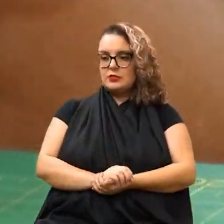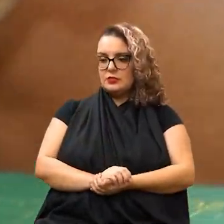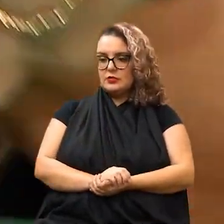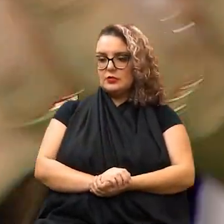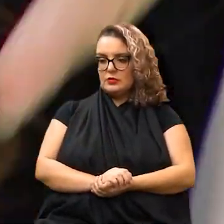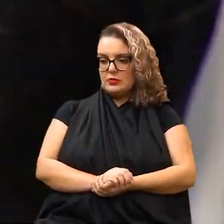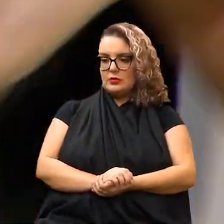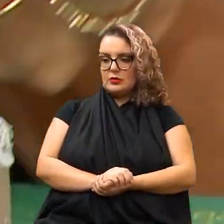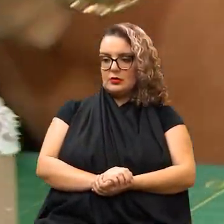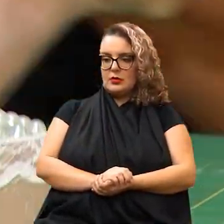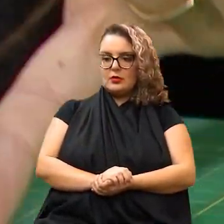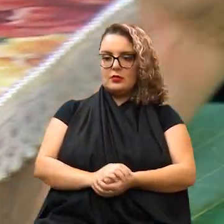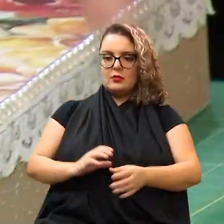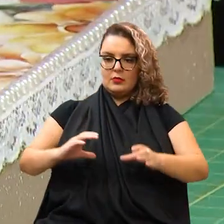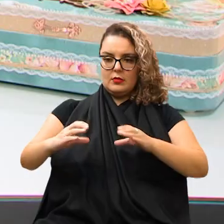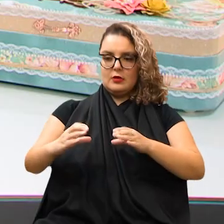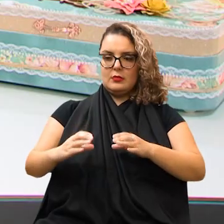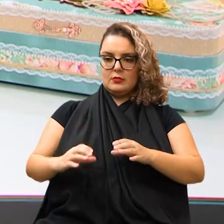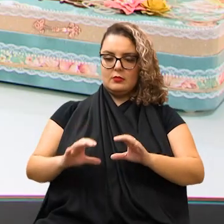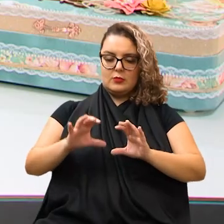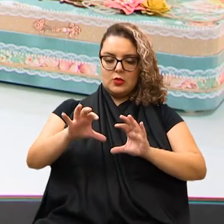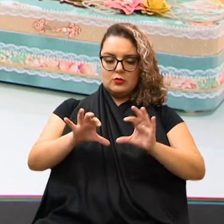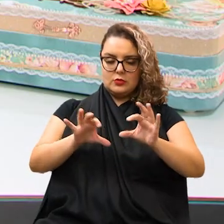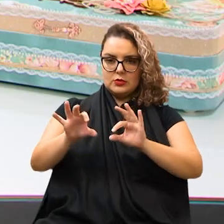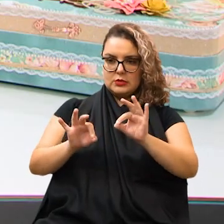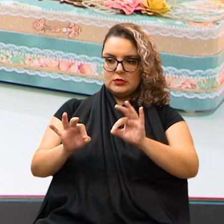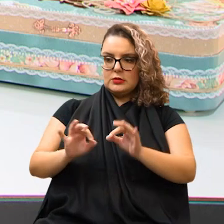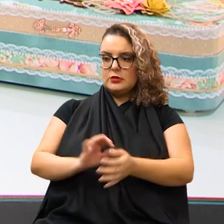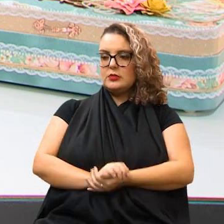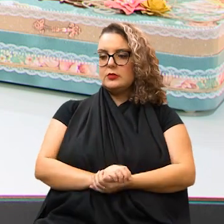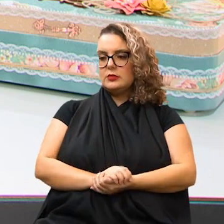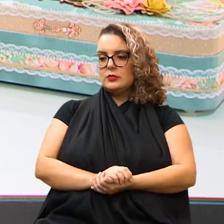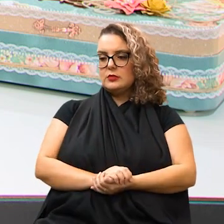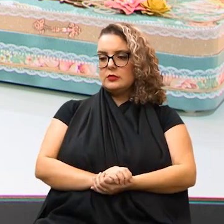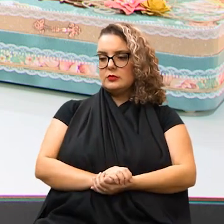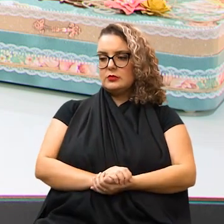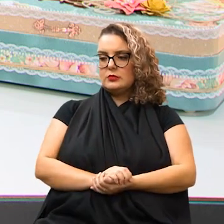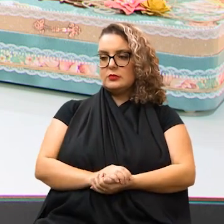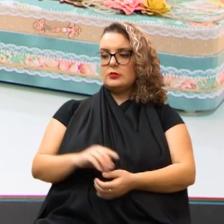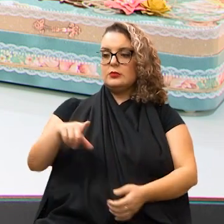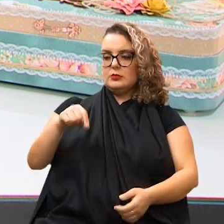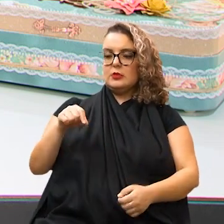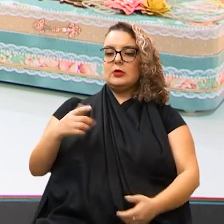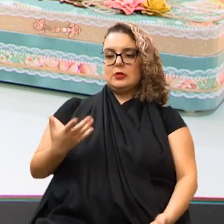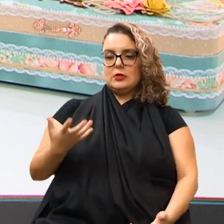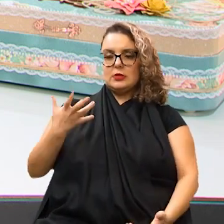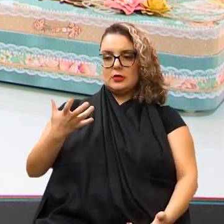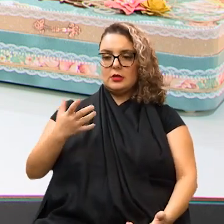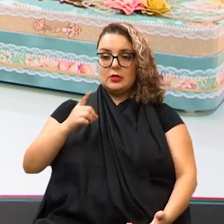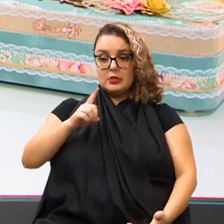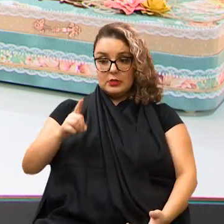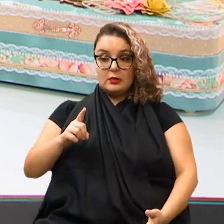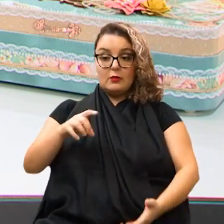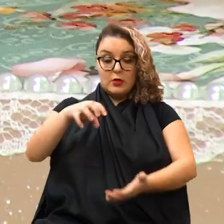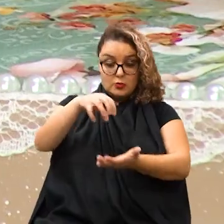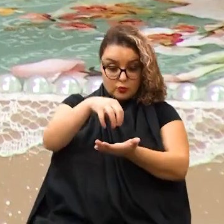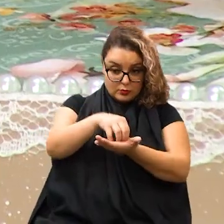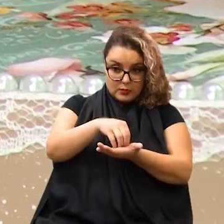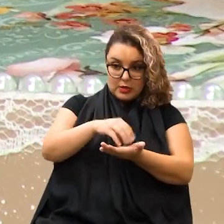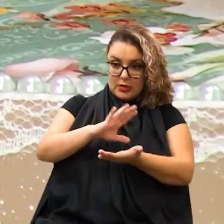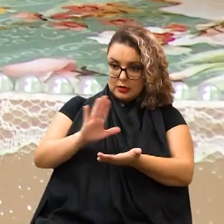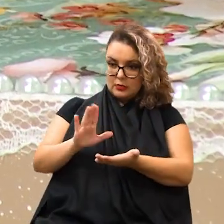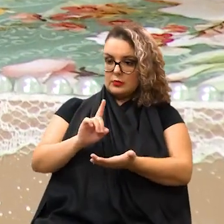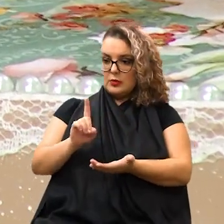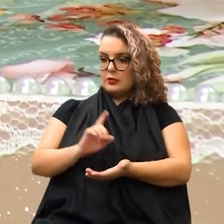Eu vou virar a caixinha um pouquinho pra mim, só pra colocar ela certinho aqui posicionada. Posicionar no centro, onde você escolheu. Isso, que não é necessariamente no